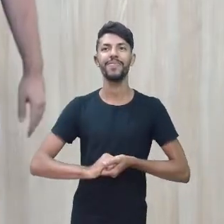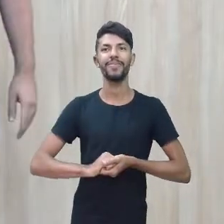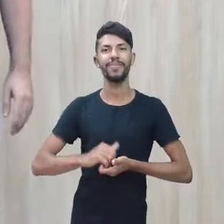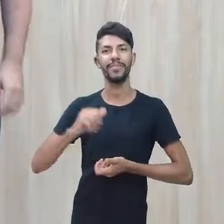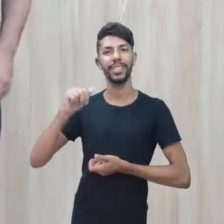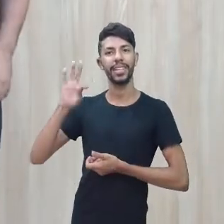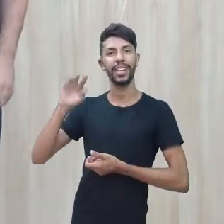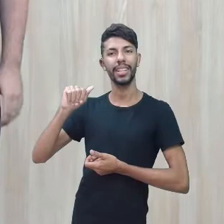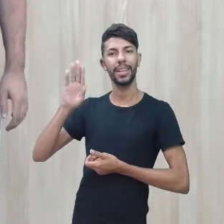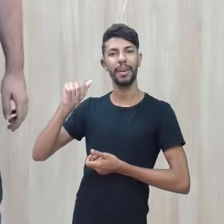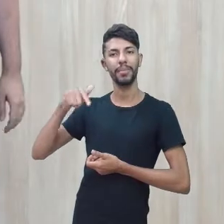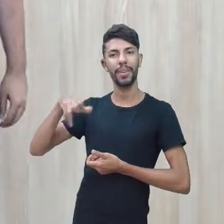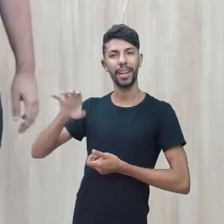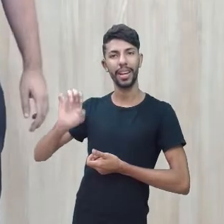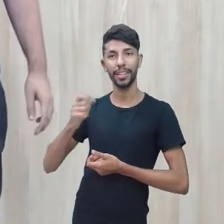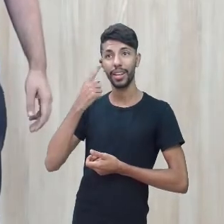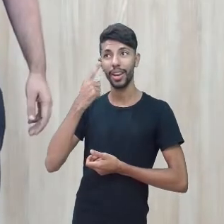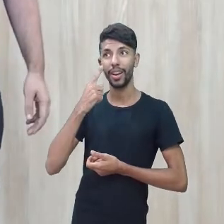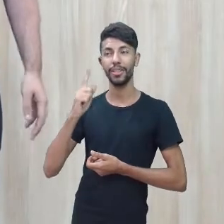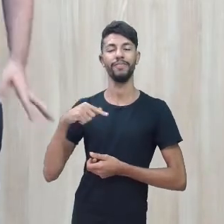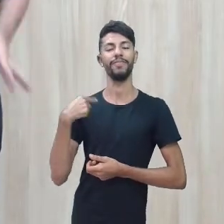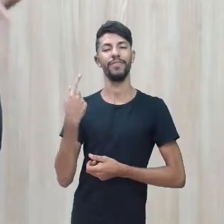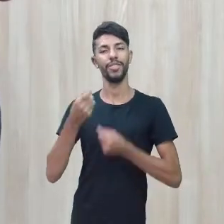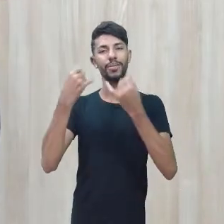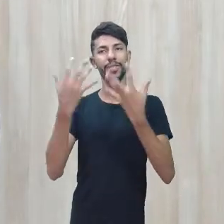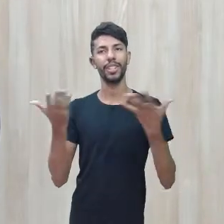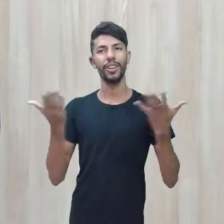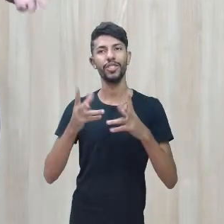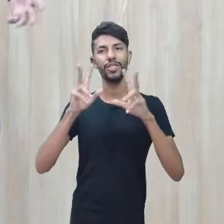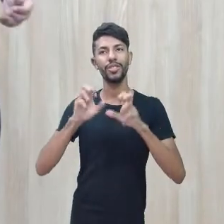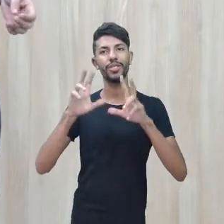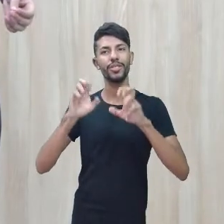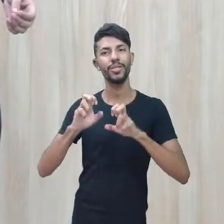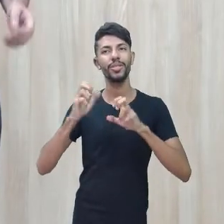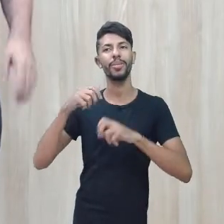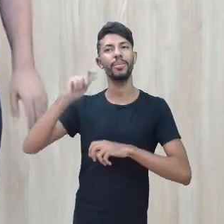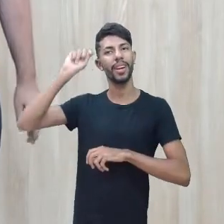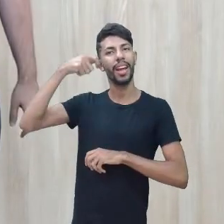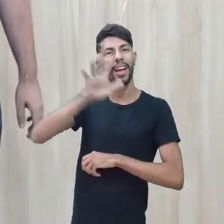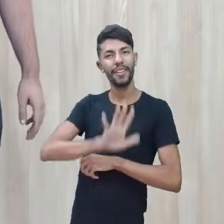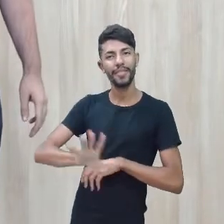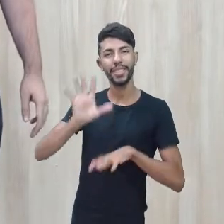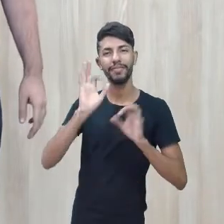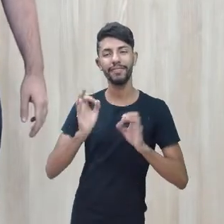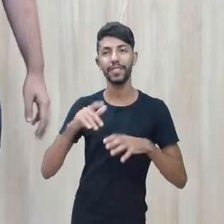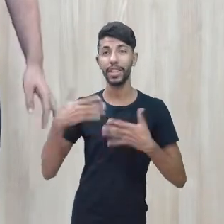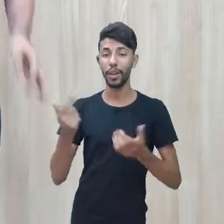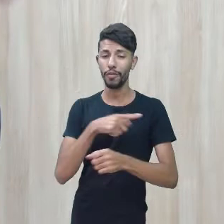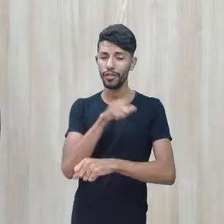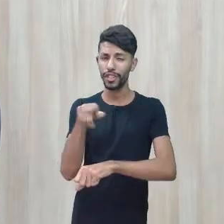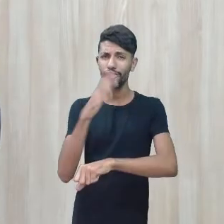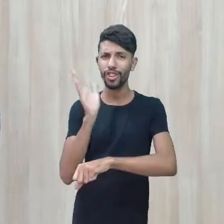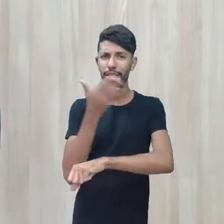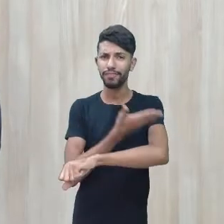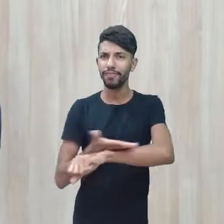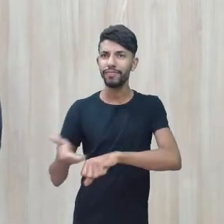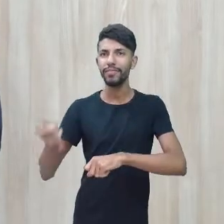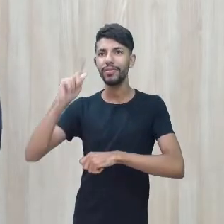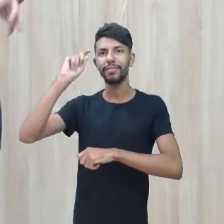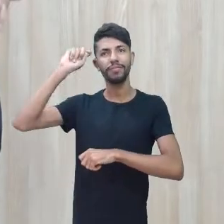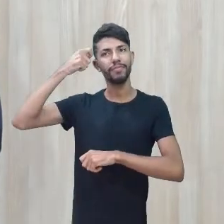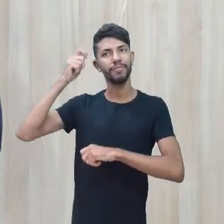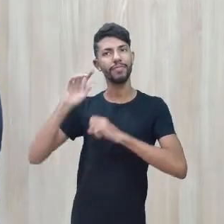Atabaque. Vamos falar hoje sobre a África, professor Gilson Soares. Como vocês já estão acostumados na aula de geografia, a gente sempre tem aqui